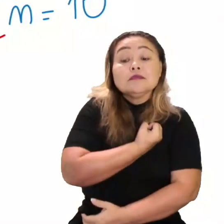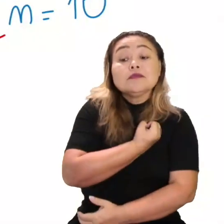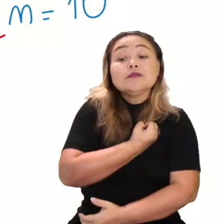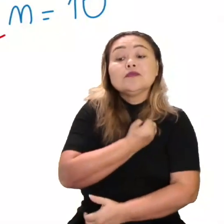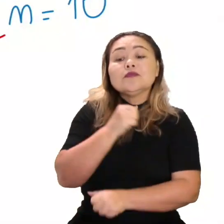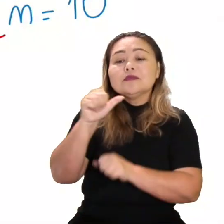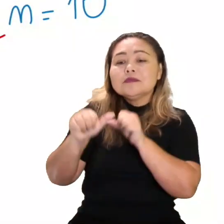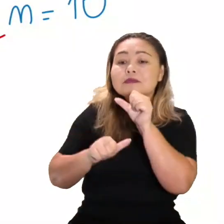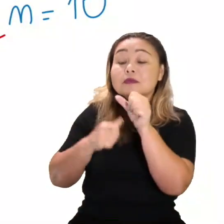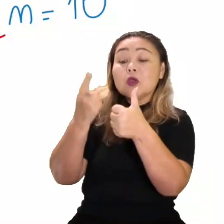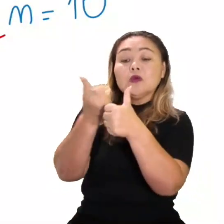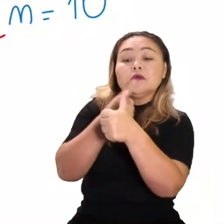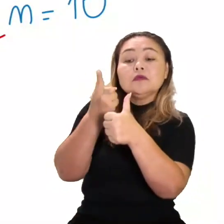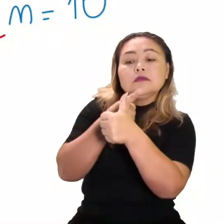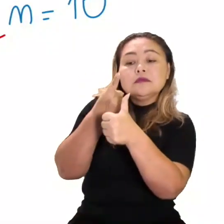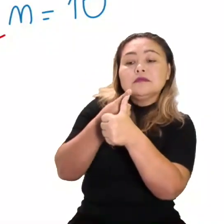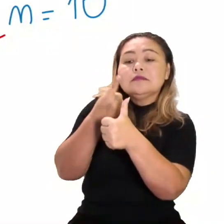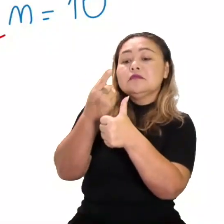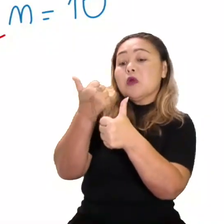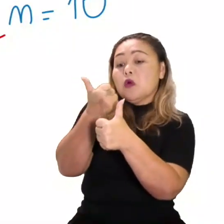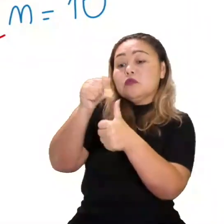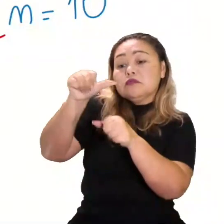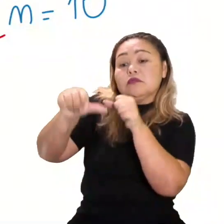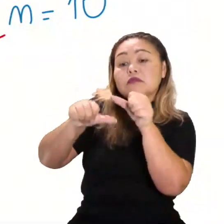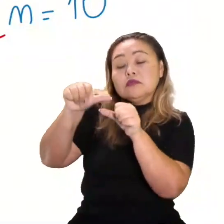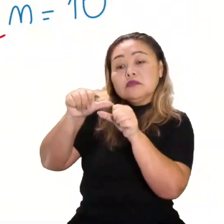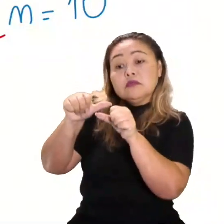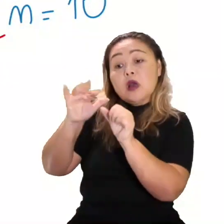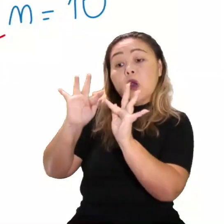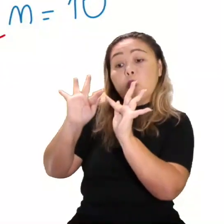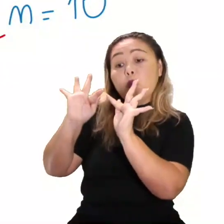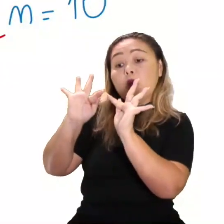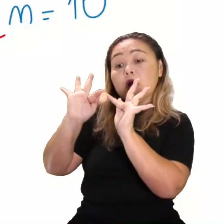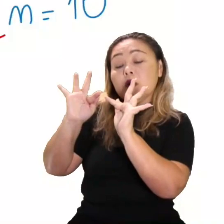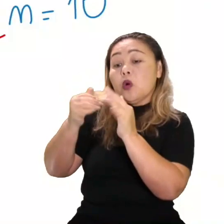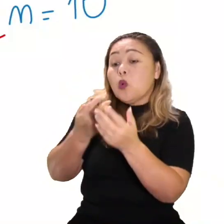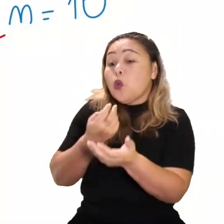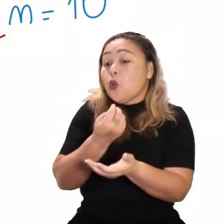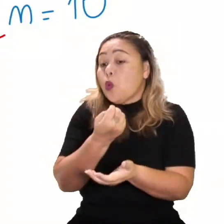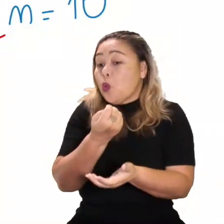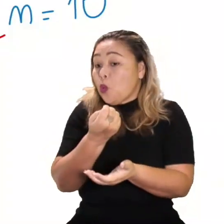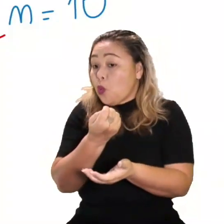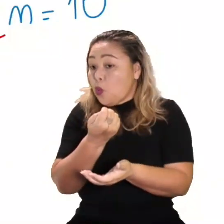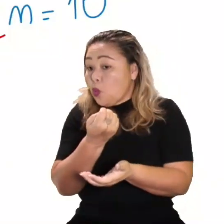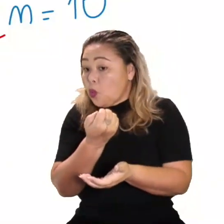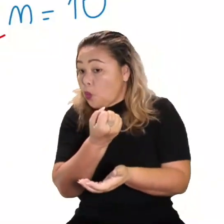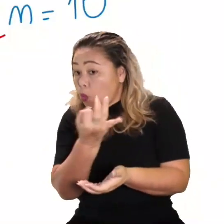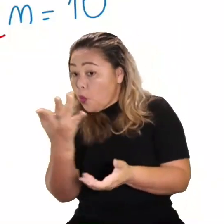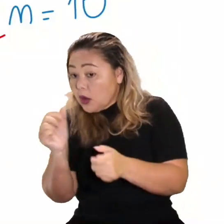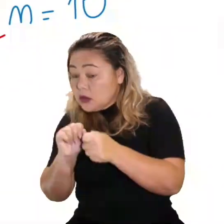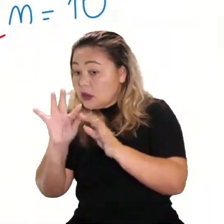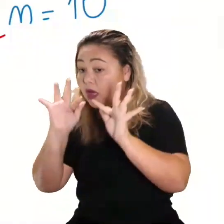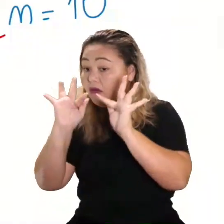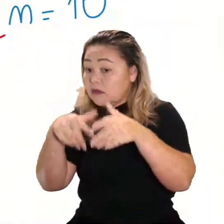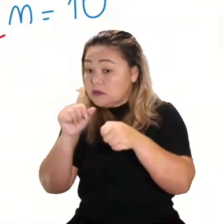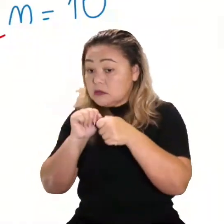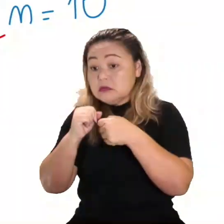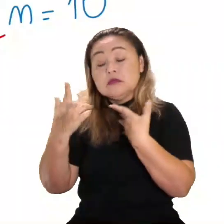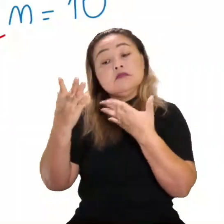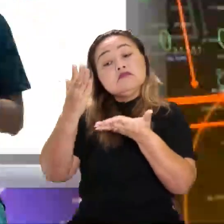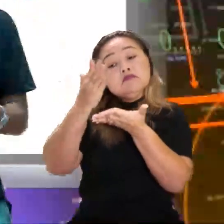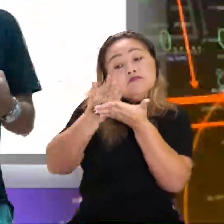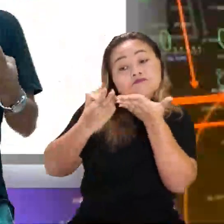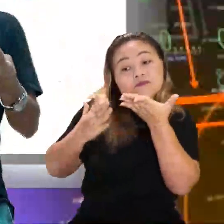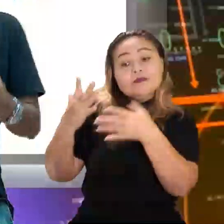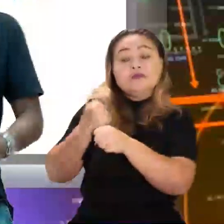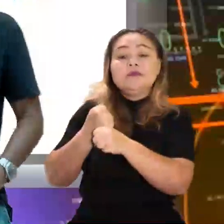valores, só mudei o primeiro termo. E a quantidade final a soma de todos é a metade da soma de todos